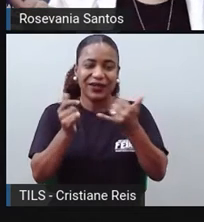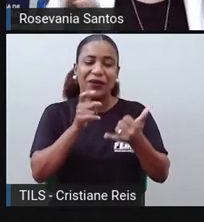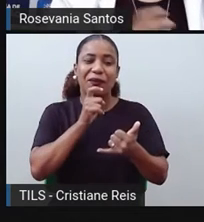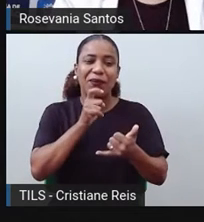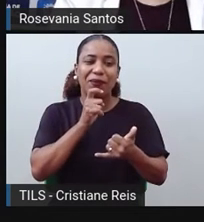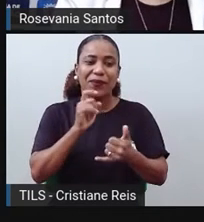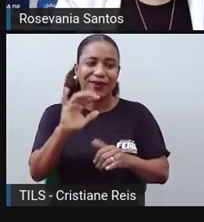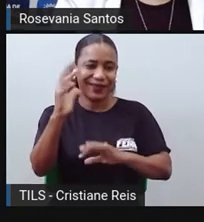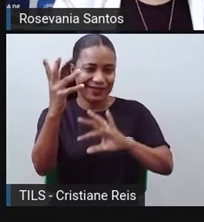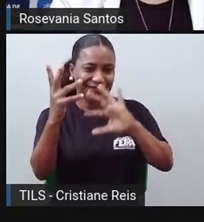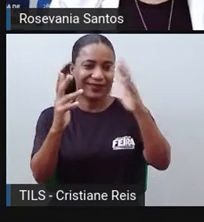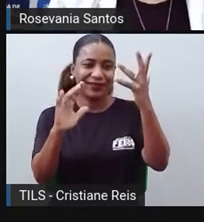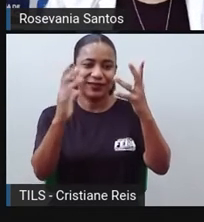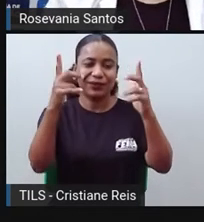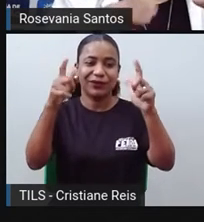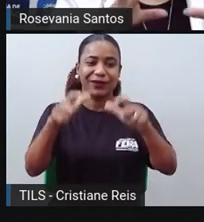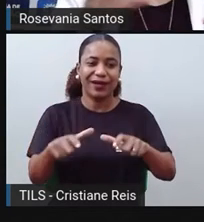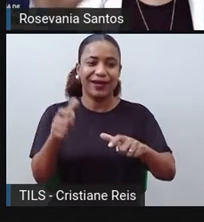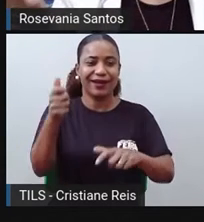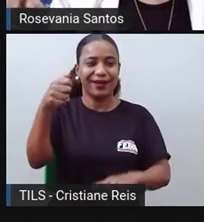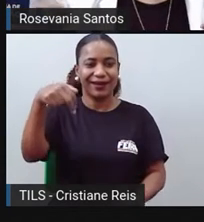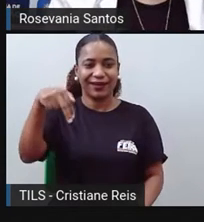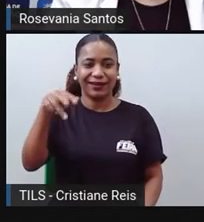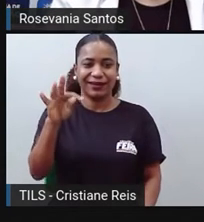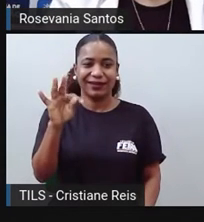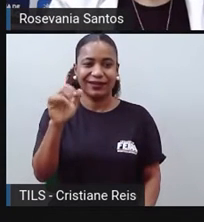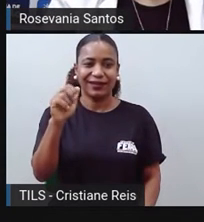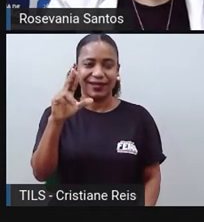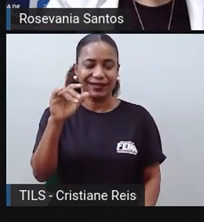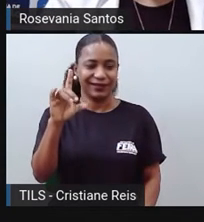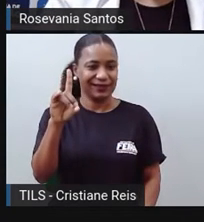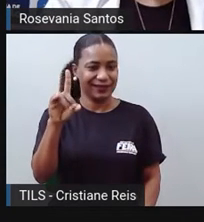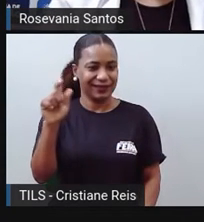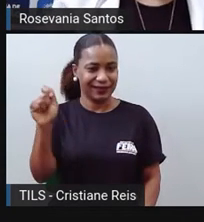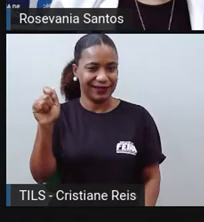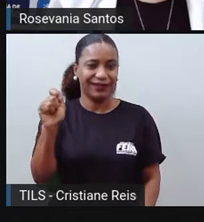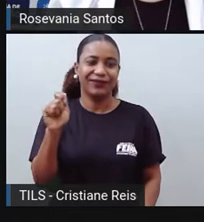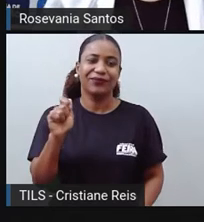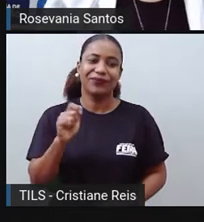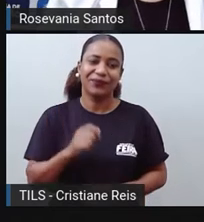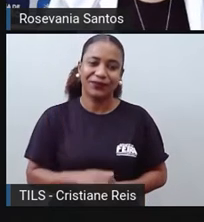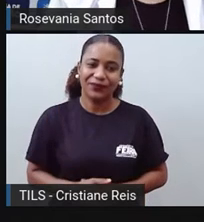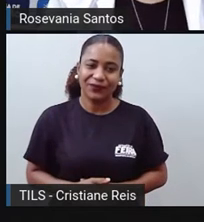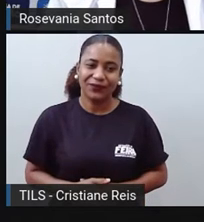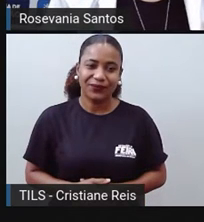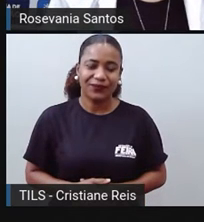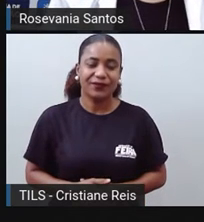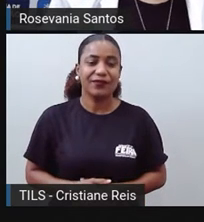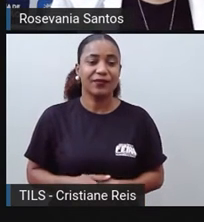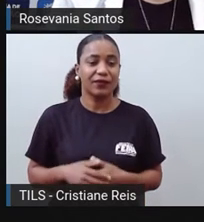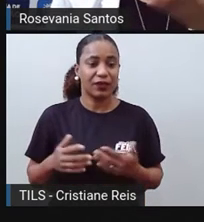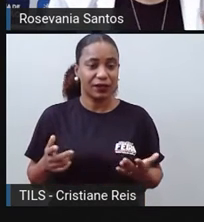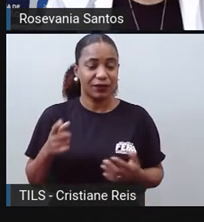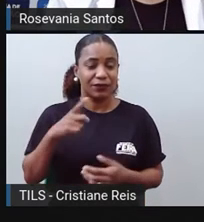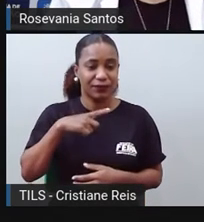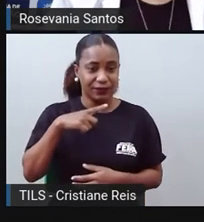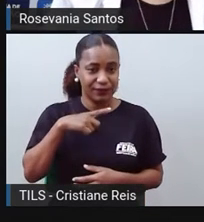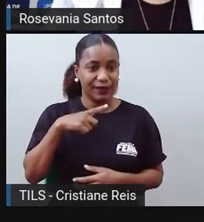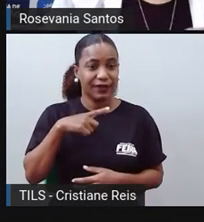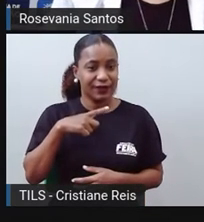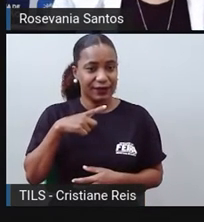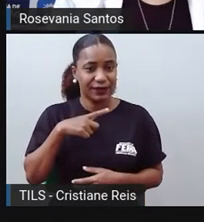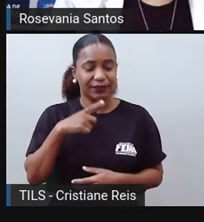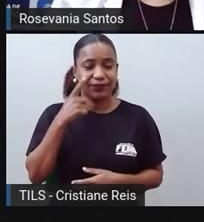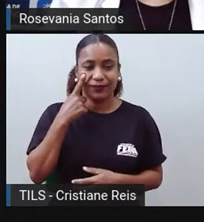ocorrem lá na Antártida, então dá para você perceber mais ou menos como é que é esse ambiente. Então, a gente tem, já que está